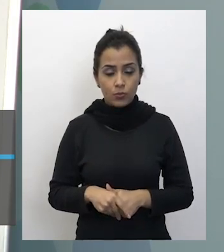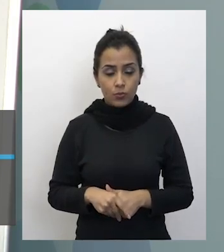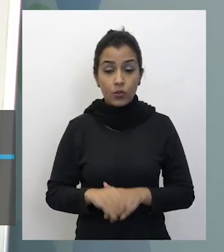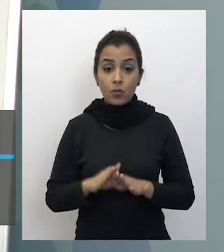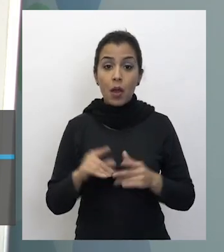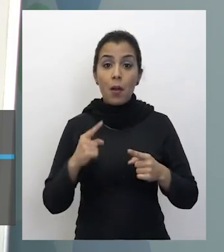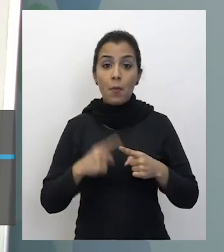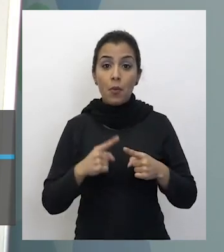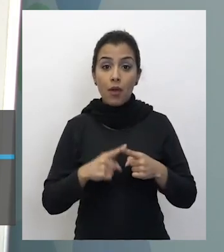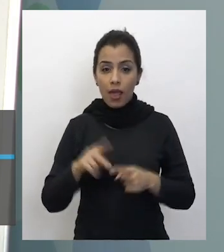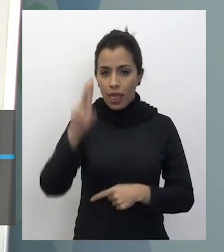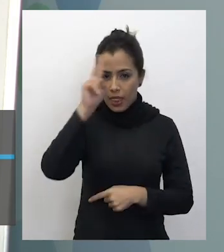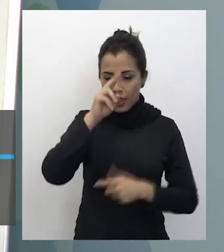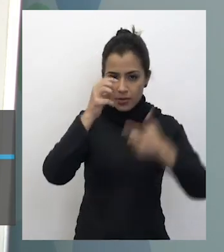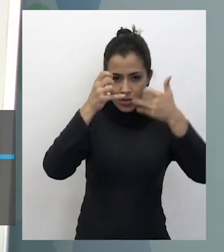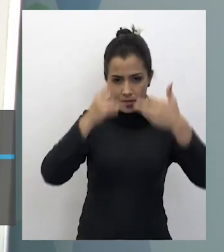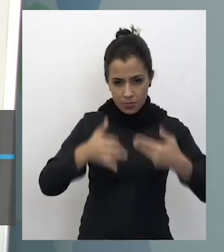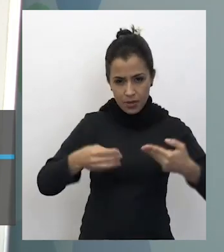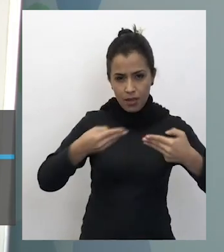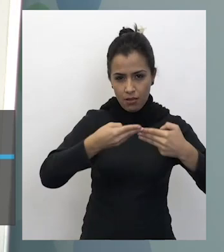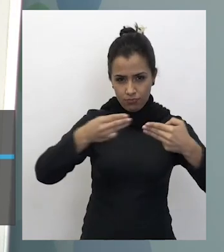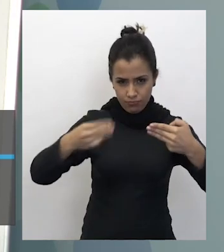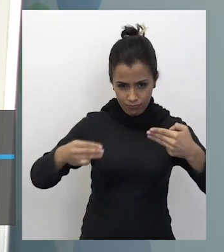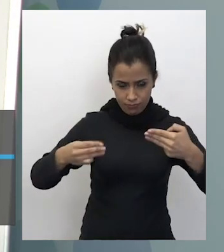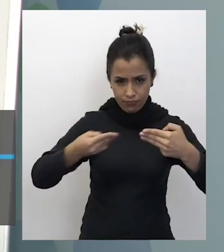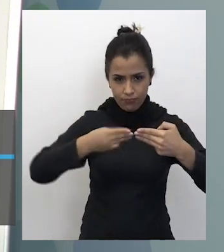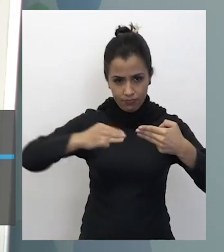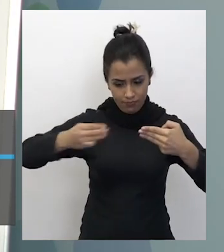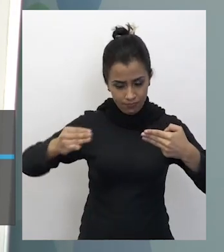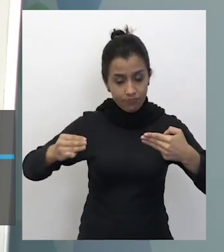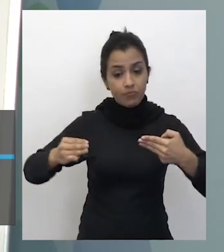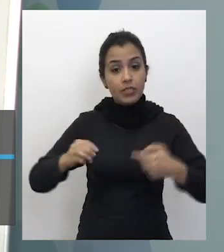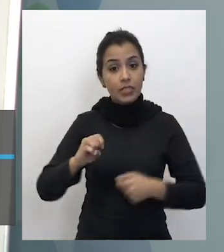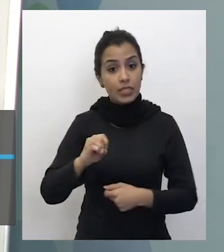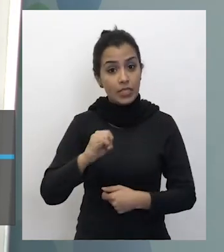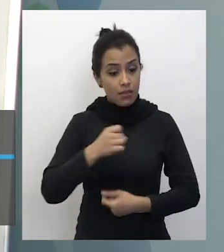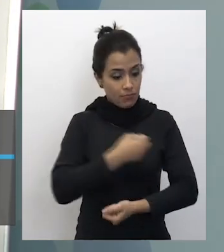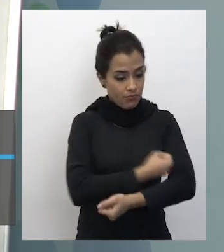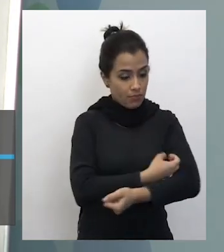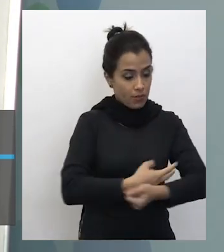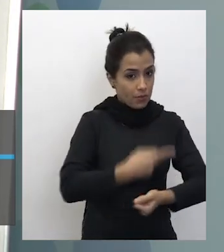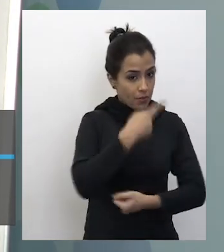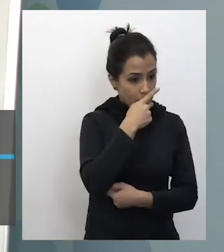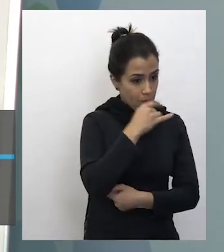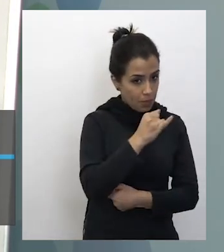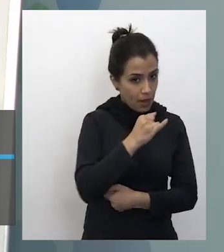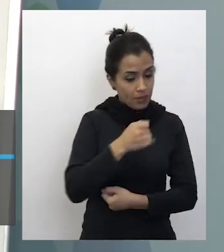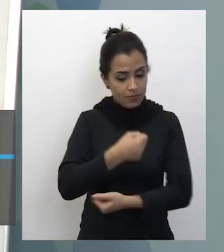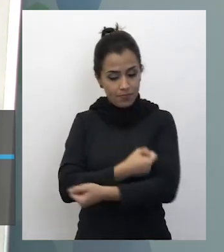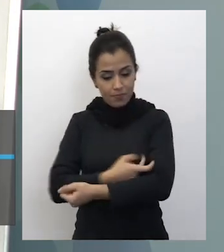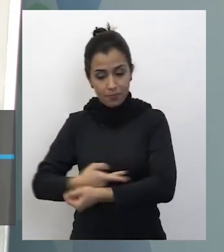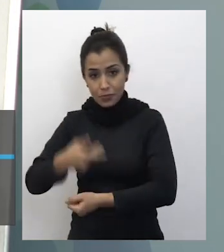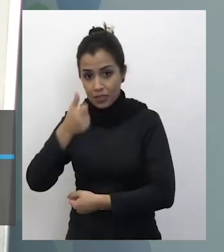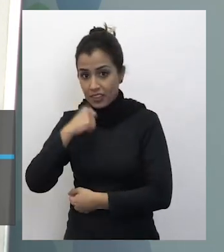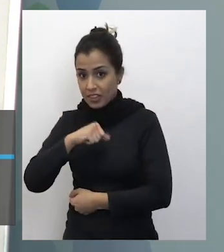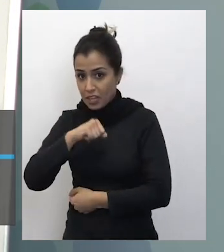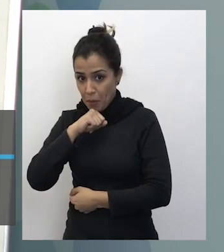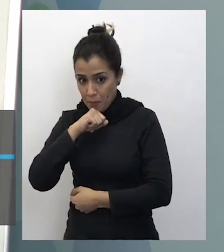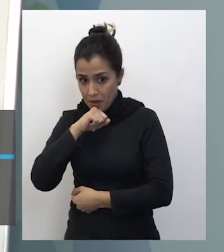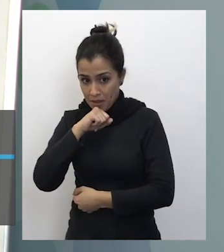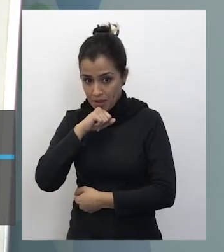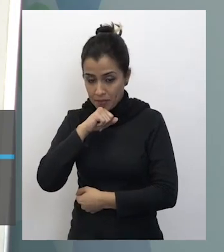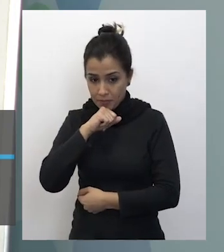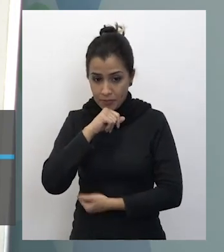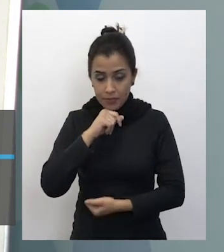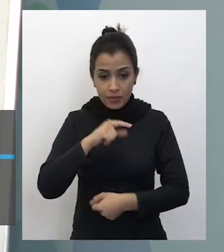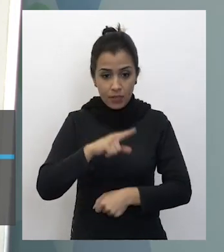lei de Mendel, tá? Se eu recebo parte do DNA do pai e parte do DNA da mãe, houve aquela segregação na hora